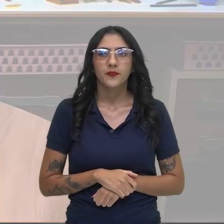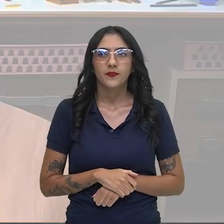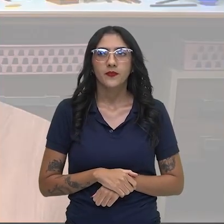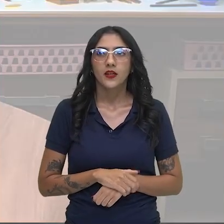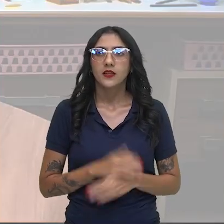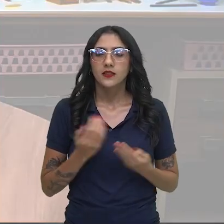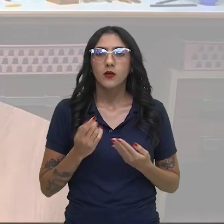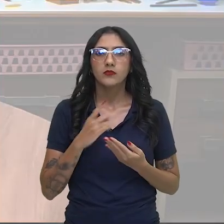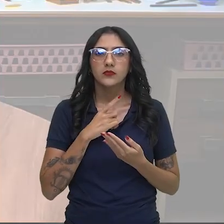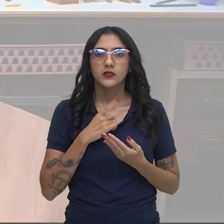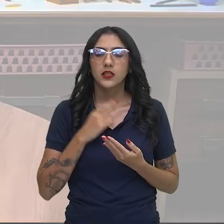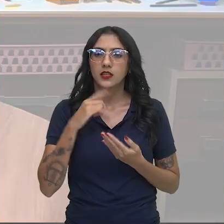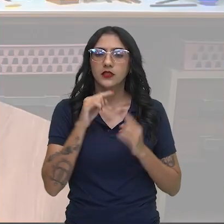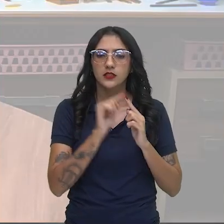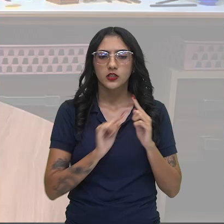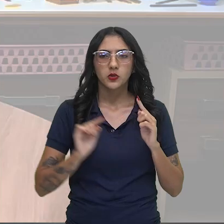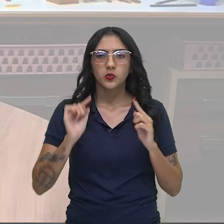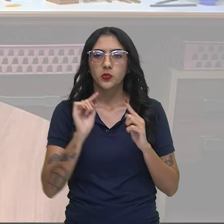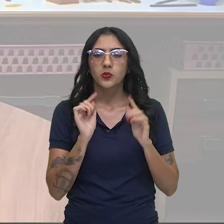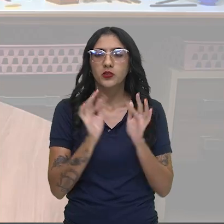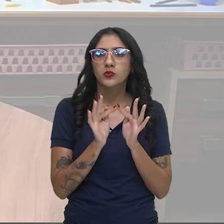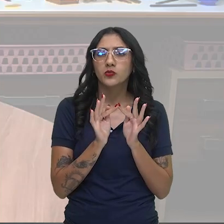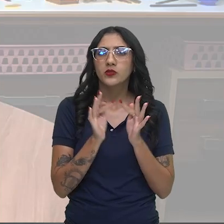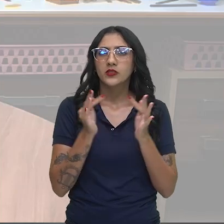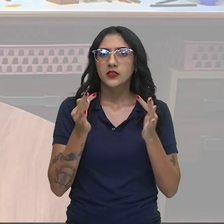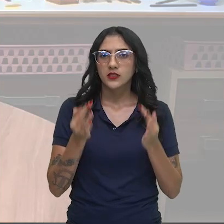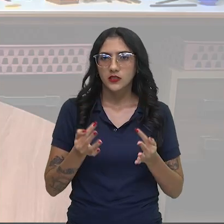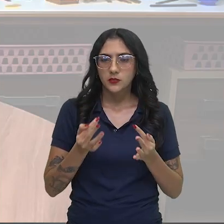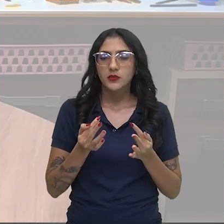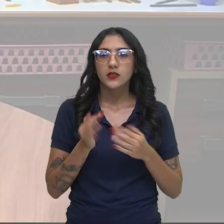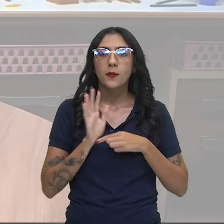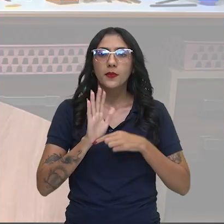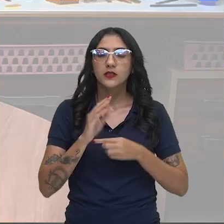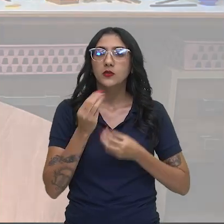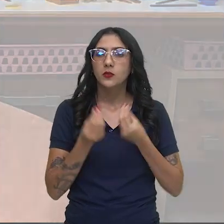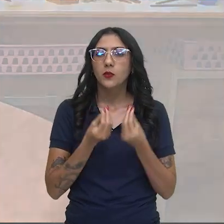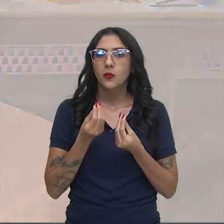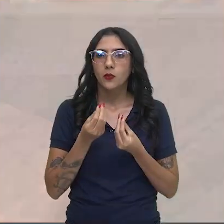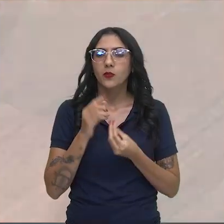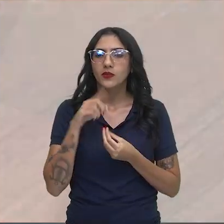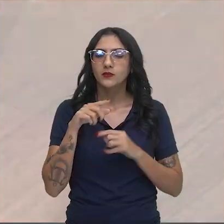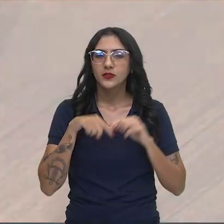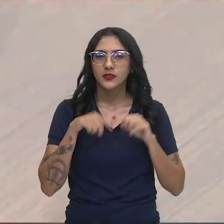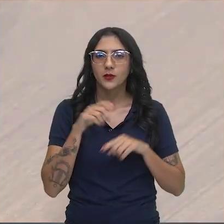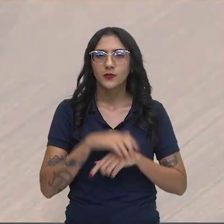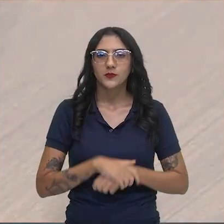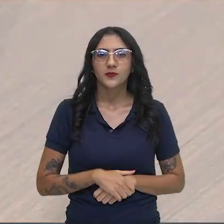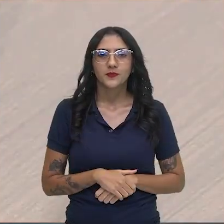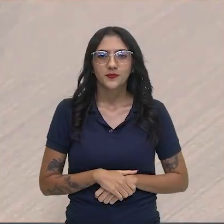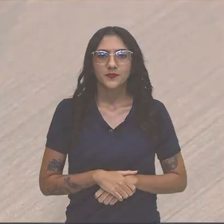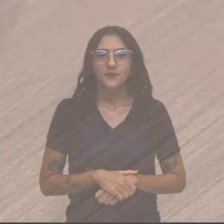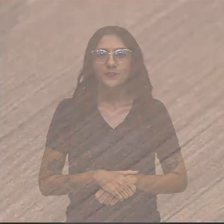um circuito simples com aplicação com a placa de Arduino.